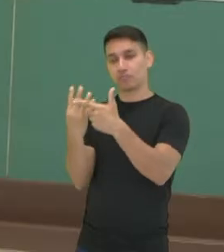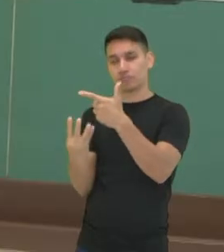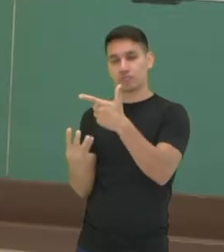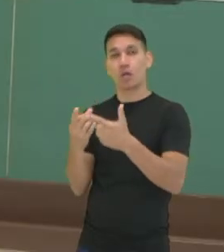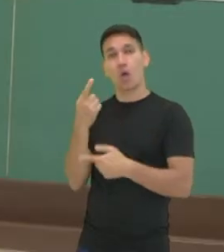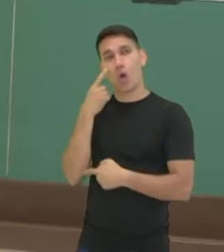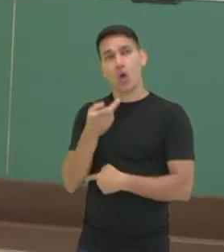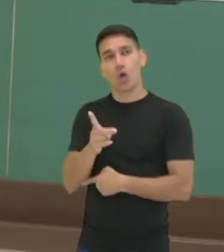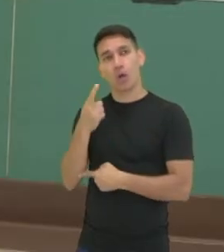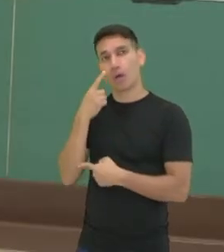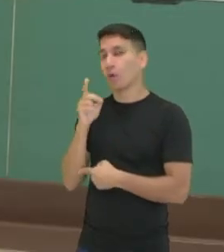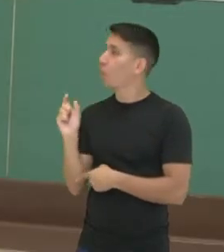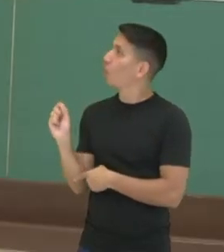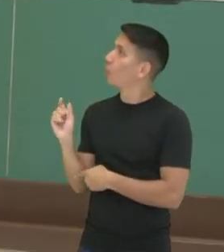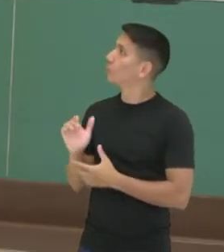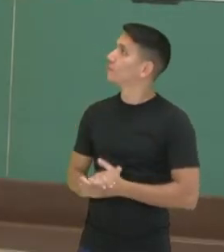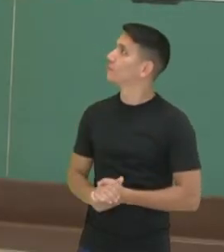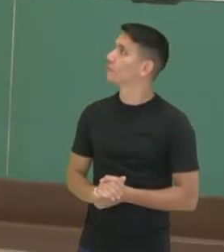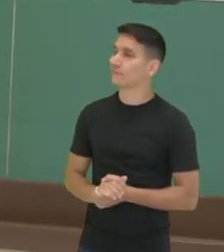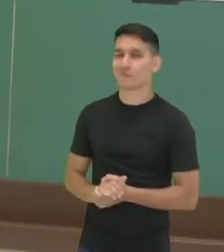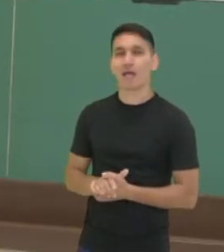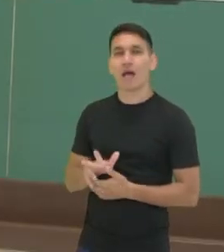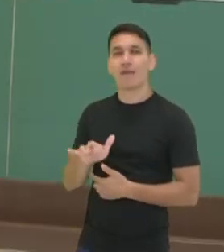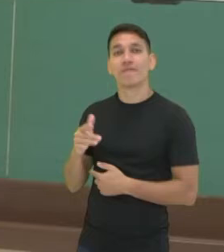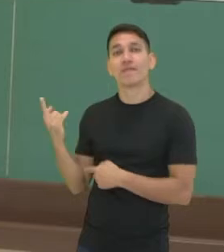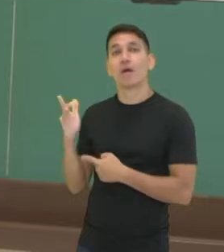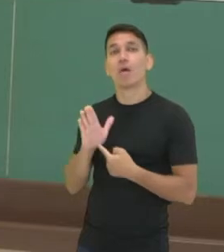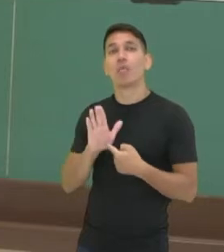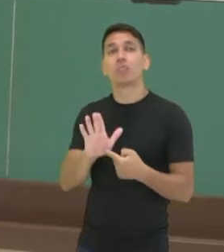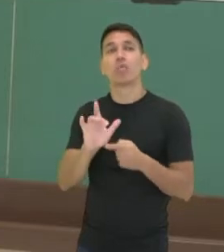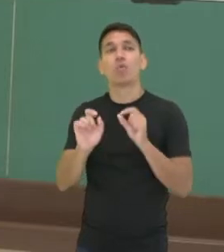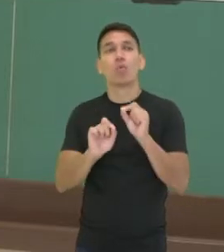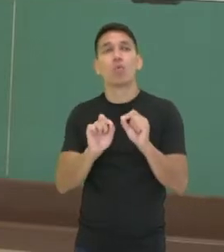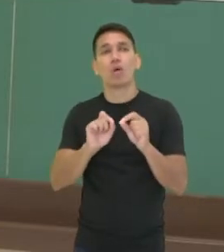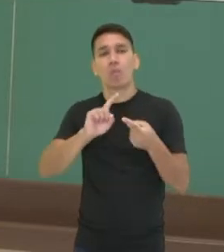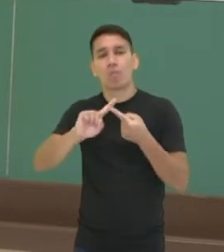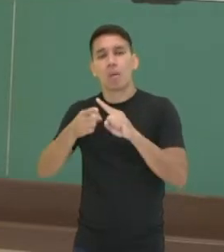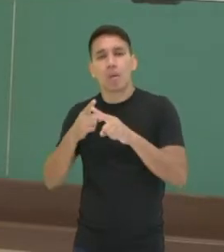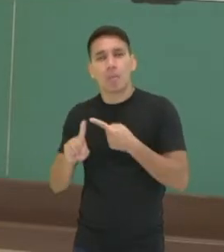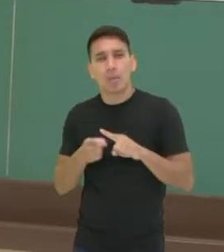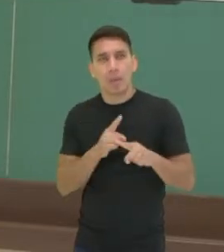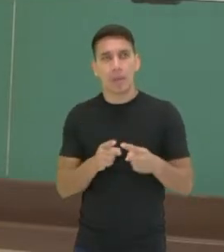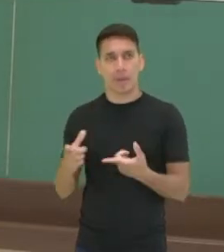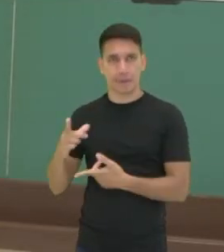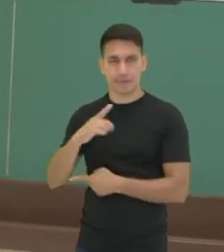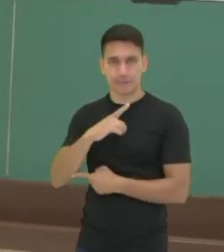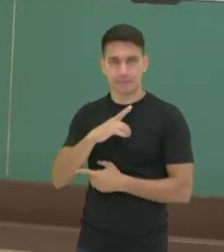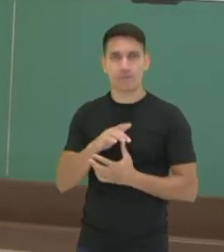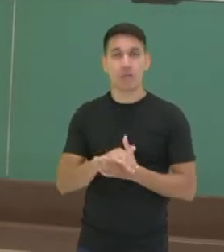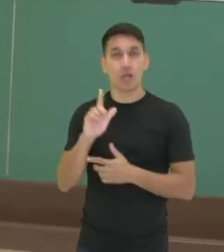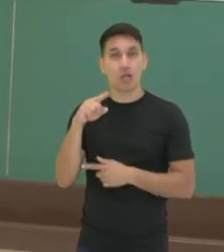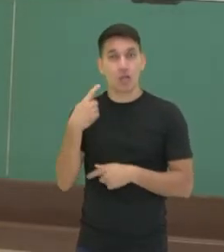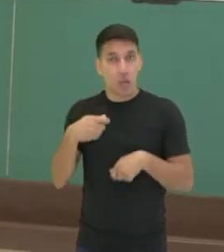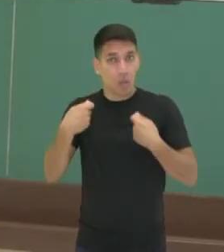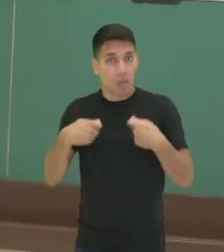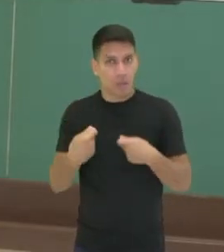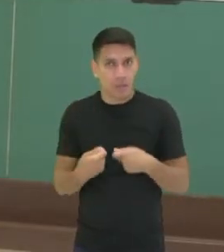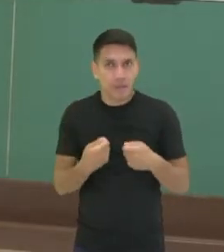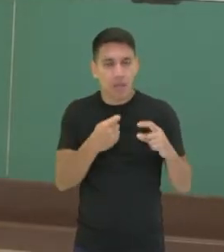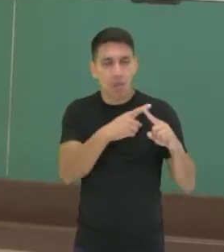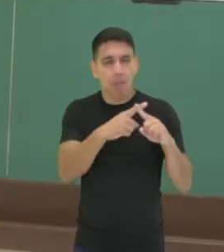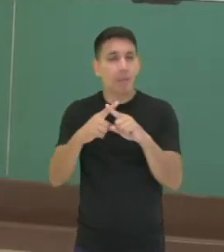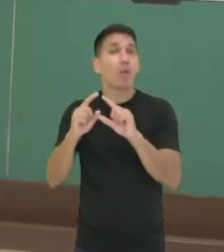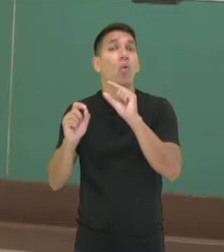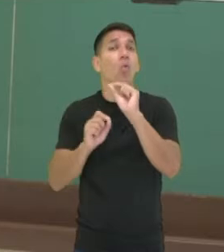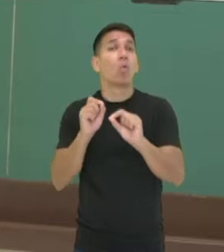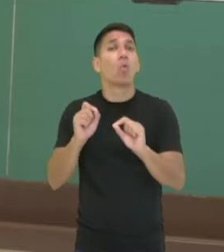o que a gente vai ter? Nós vamos ter que calcular isso daqui. Veja bem, então nós precisamos multiplicar, por quê?